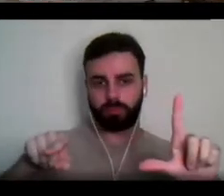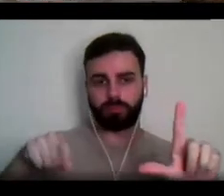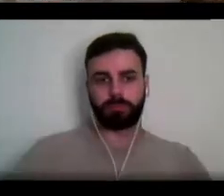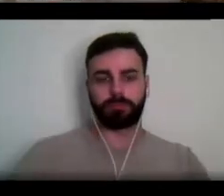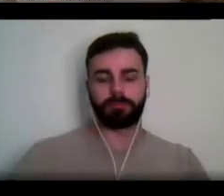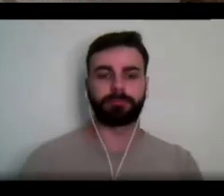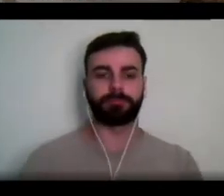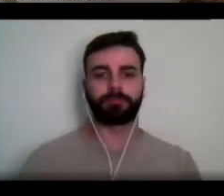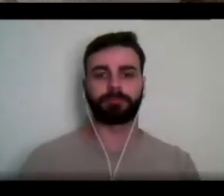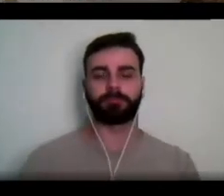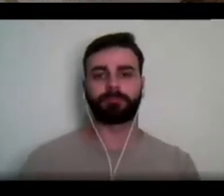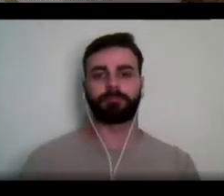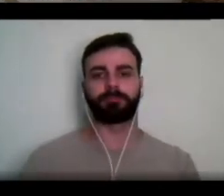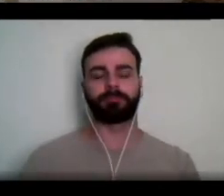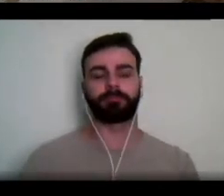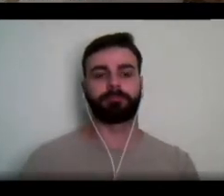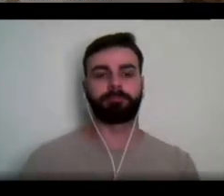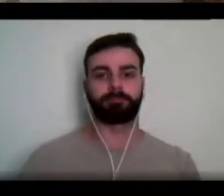Beleza. E o